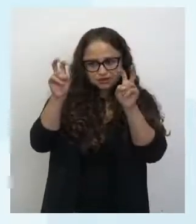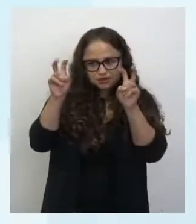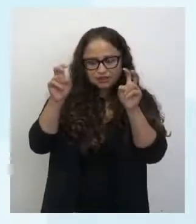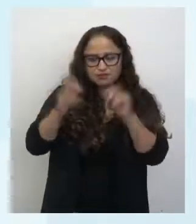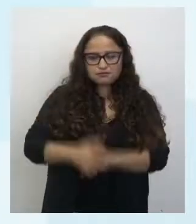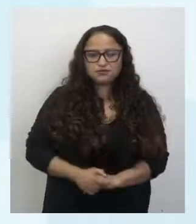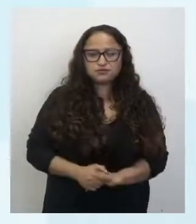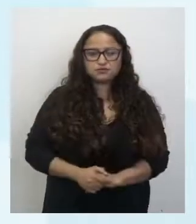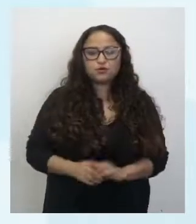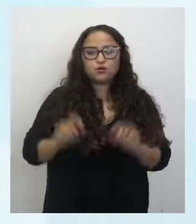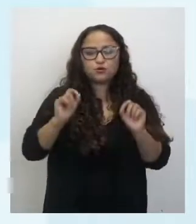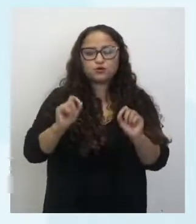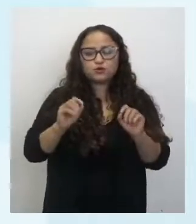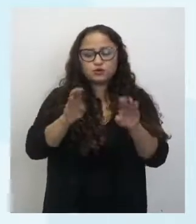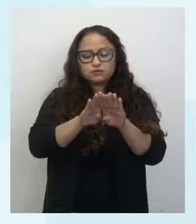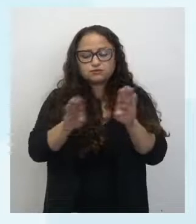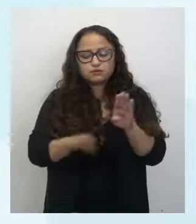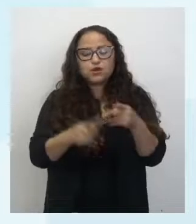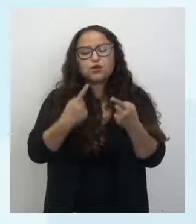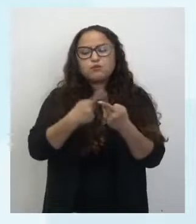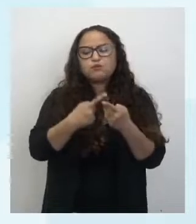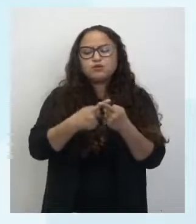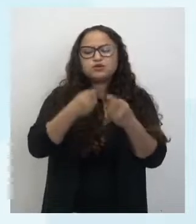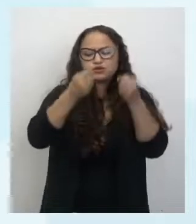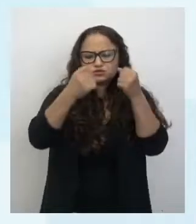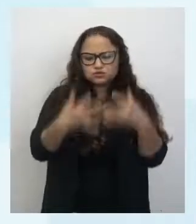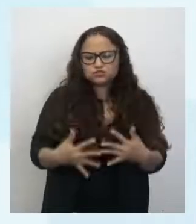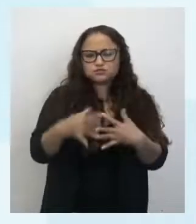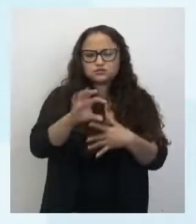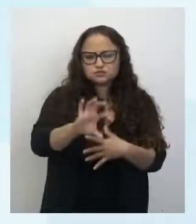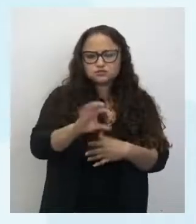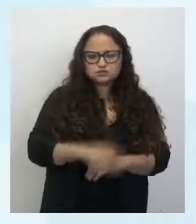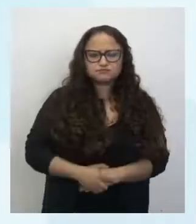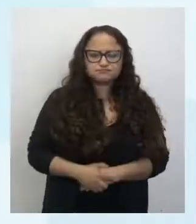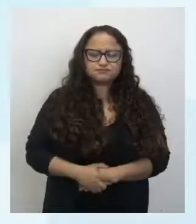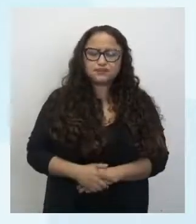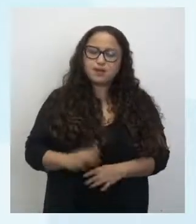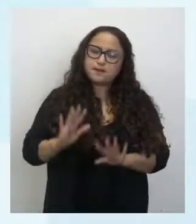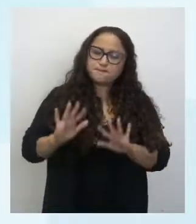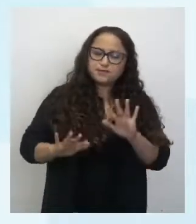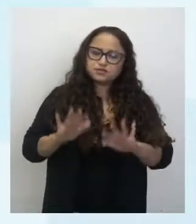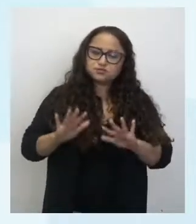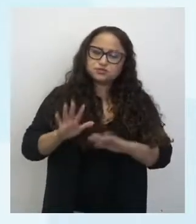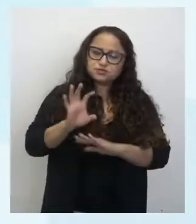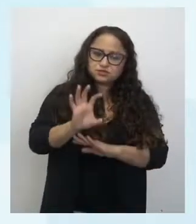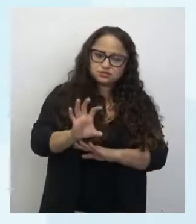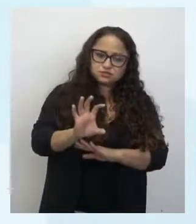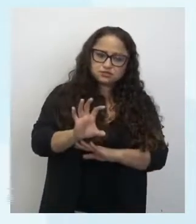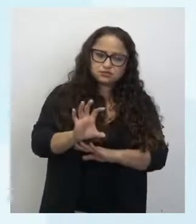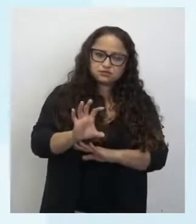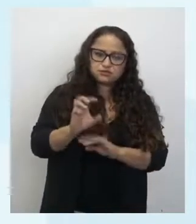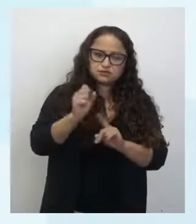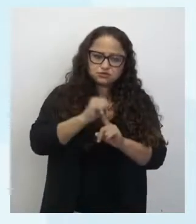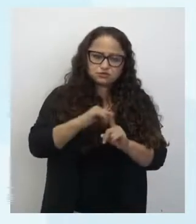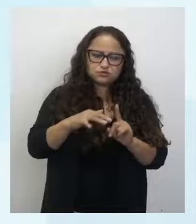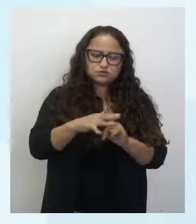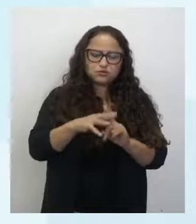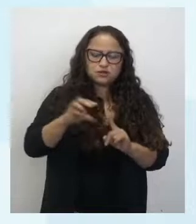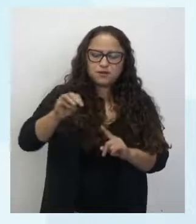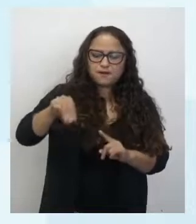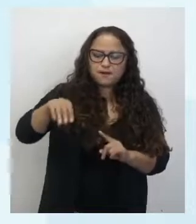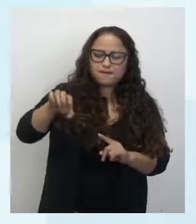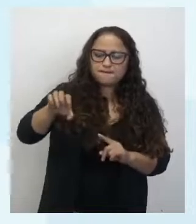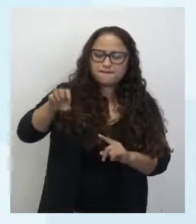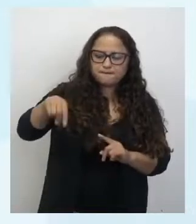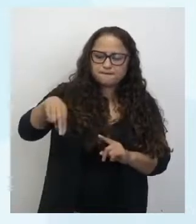essa questão de minorias e por que que eu estou falando disso, tá? Então, é mais ou menos por aí. A gente fala que, segundo o sociólogo Mendes Chaves, né,